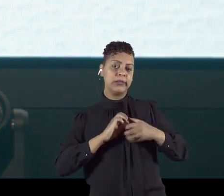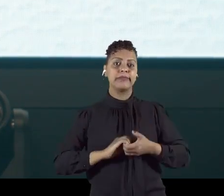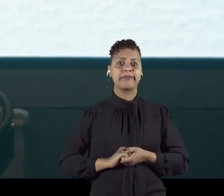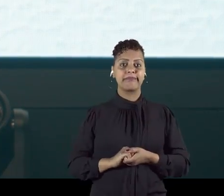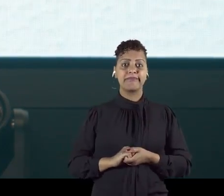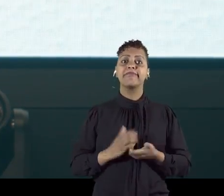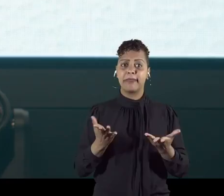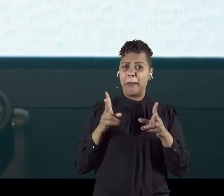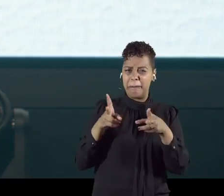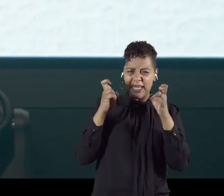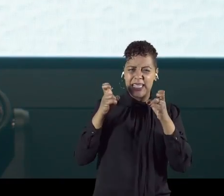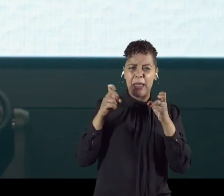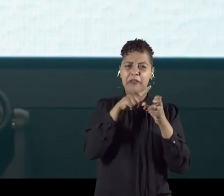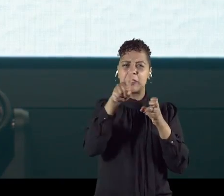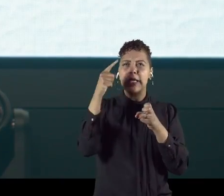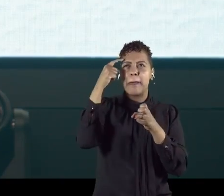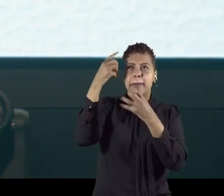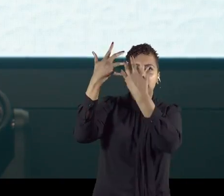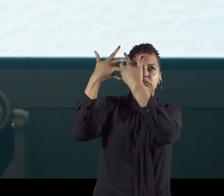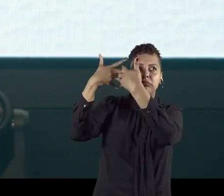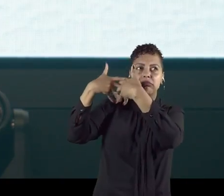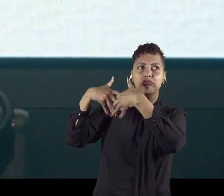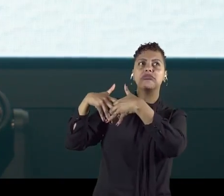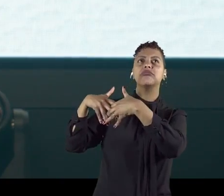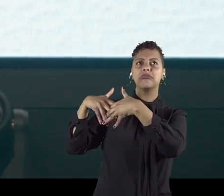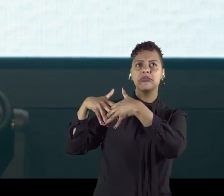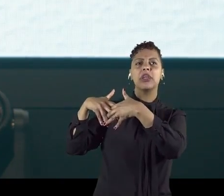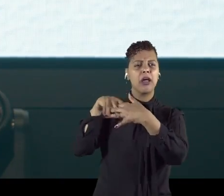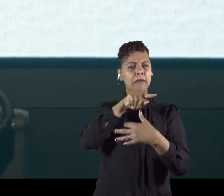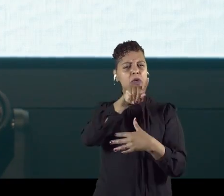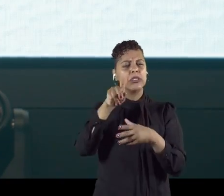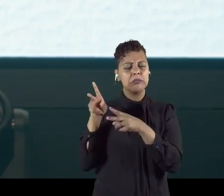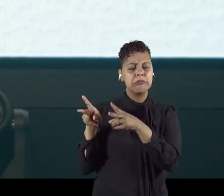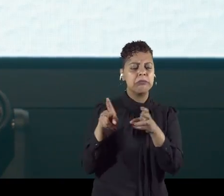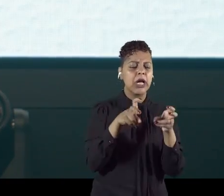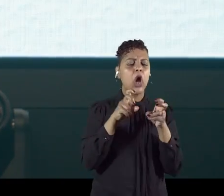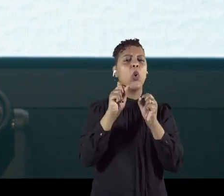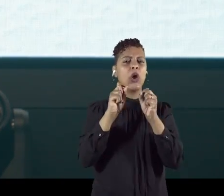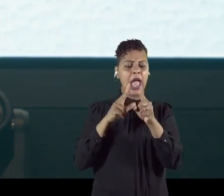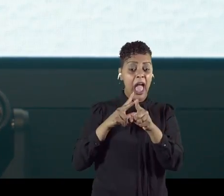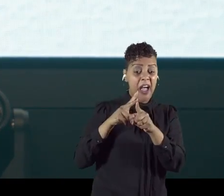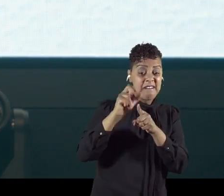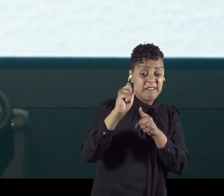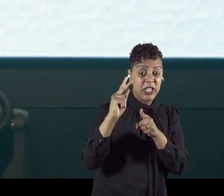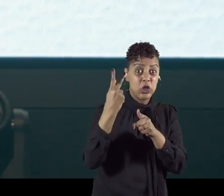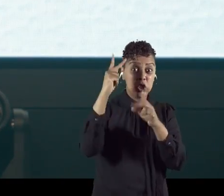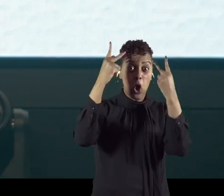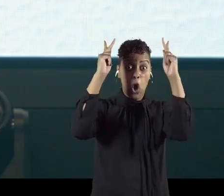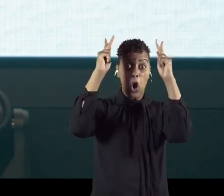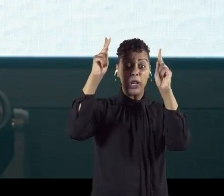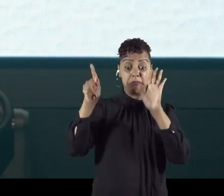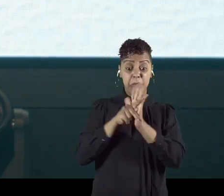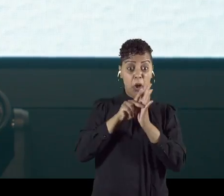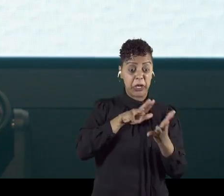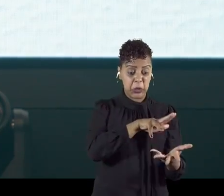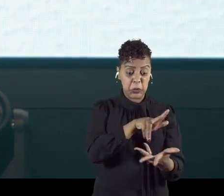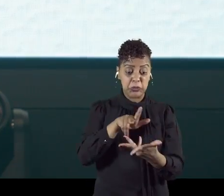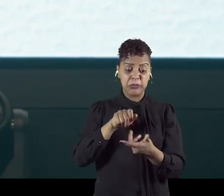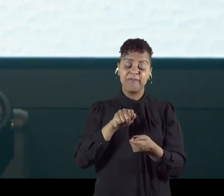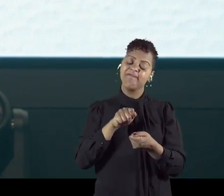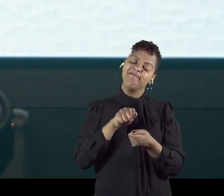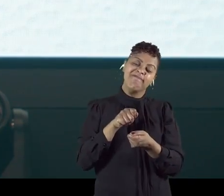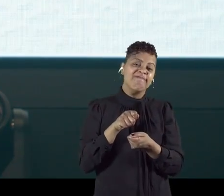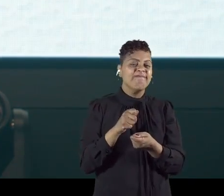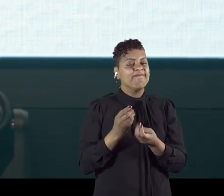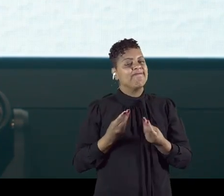e em todos os lados que você pensar e refletir você percebe que a vitória desse mundo ainda que